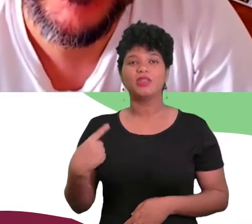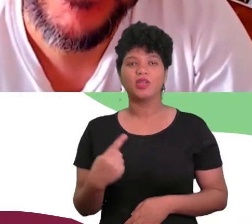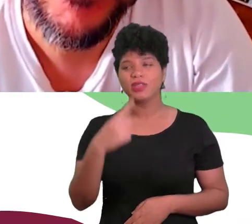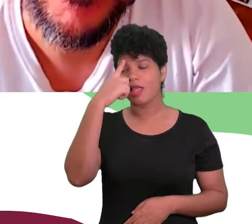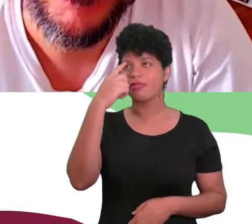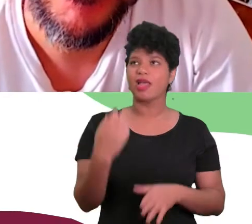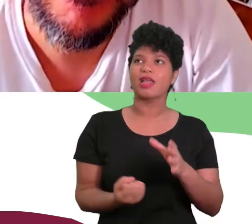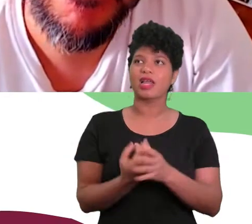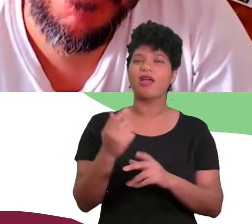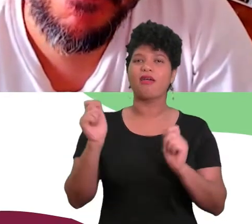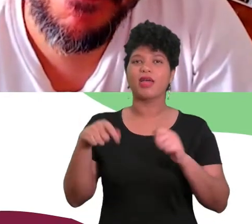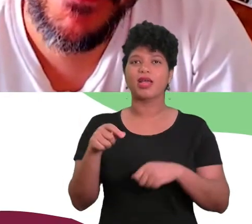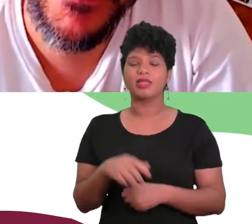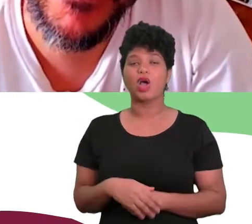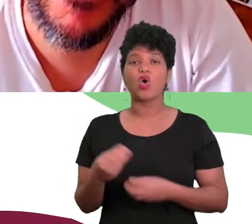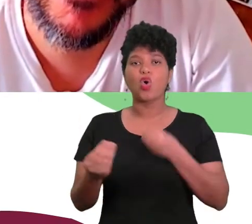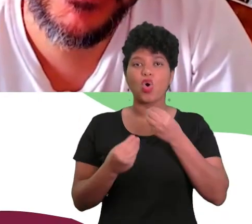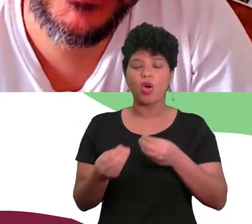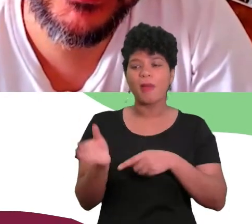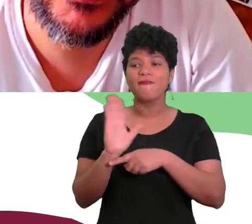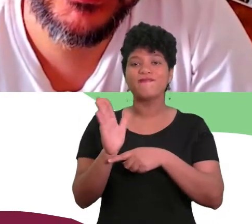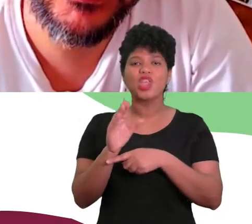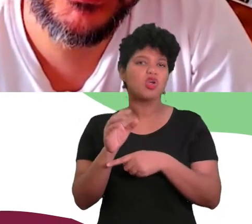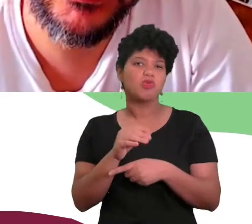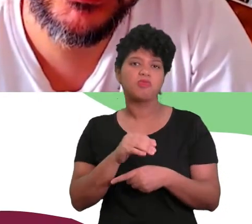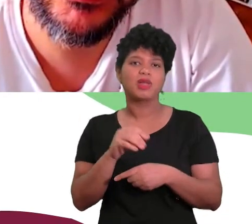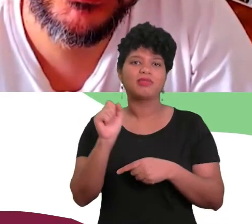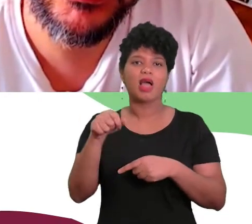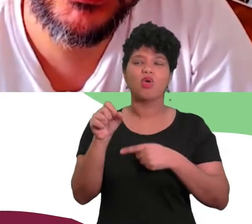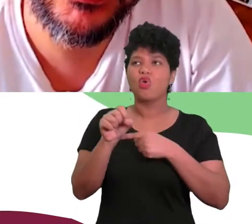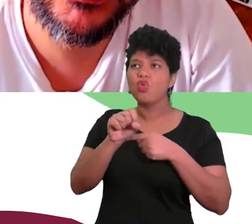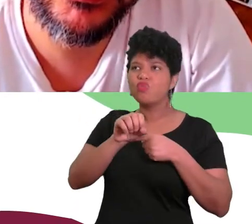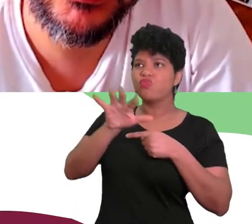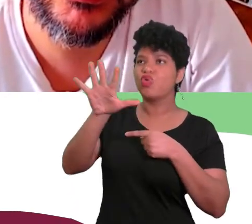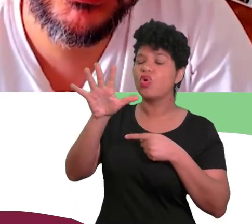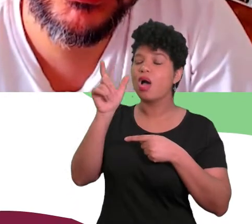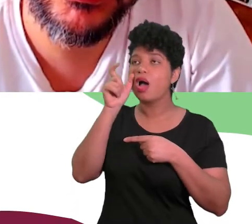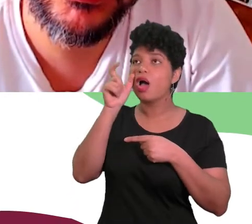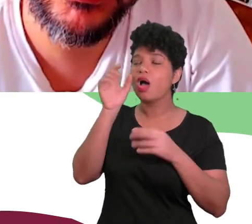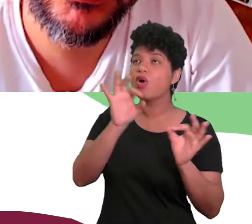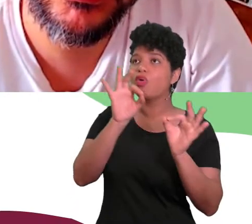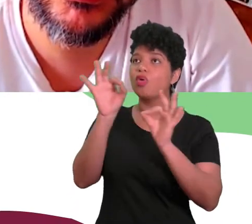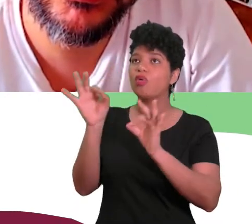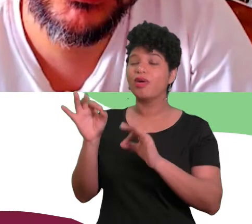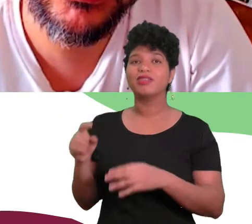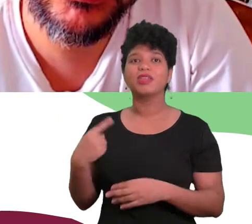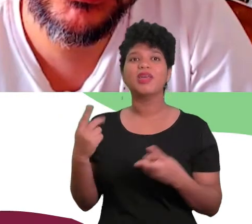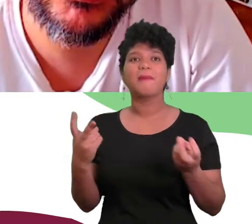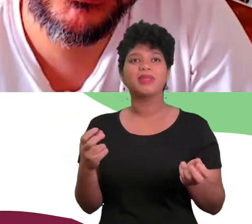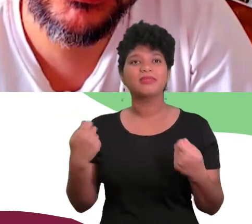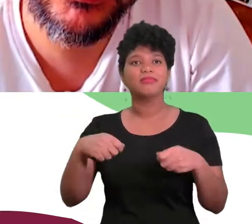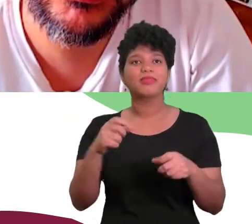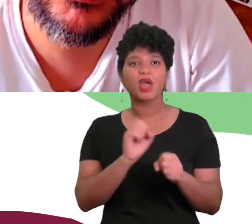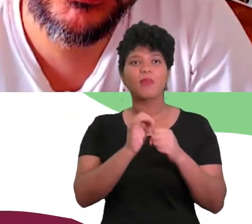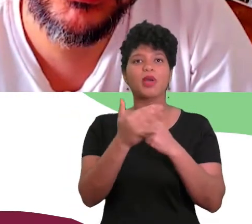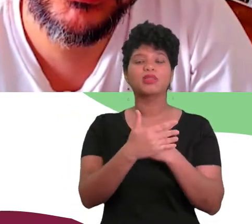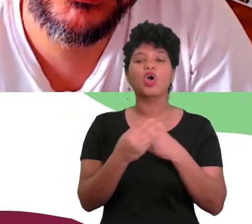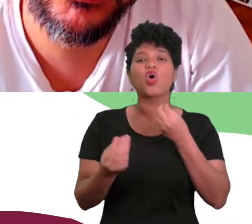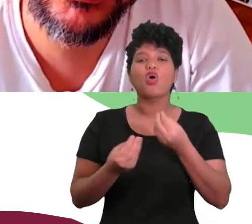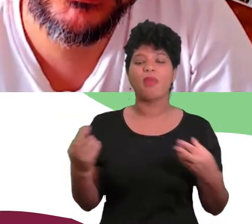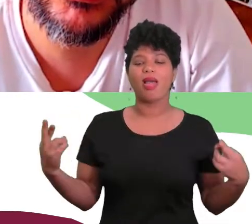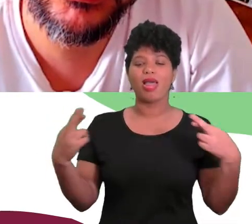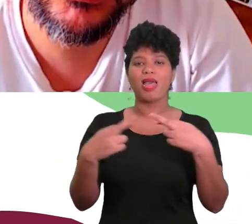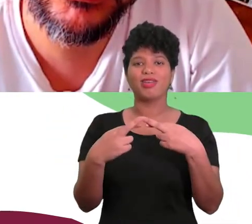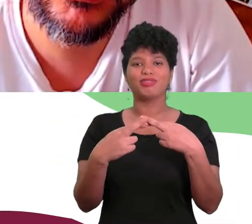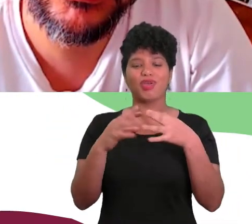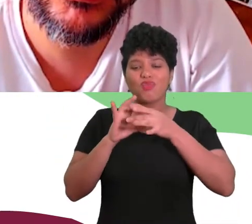co-criadores do Projetemos. Uma das coisas mais importantes que a gente viu durante essa pandemia foi a necessidade de trabalharmos em rede.